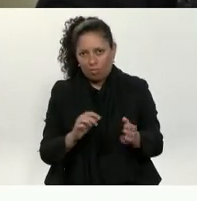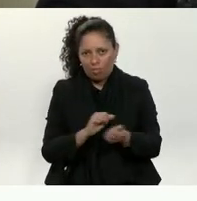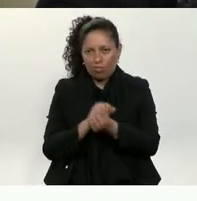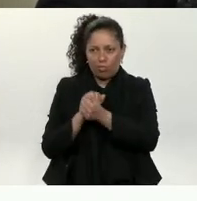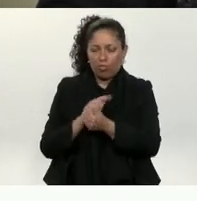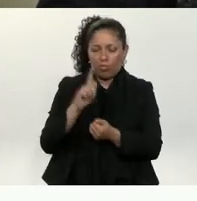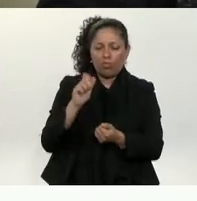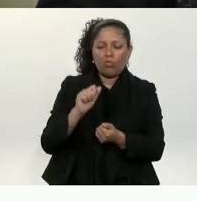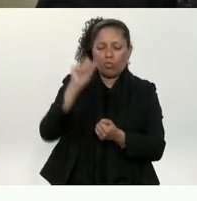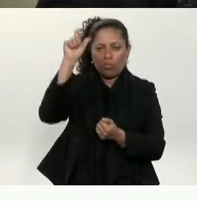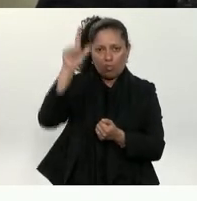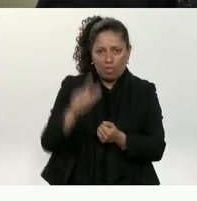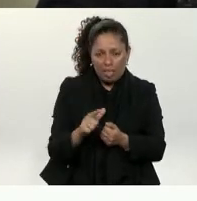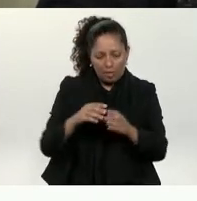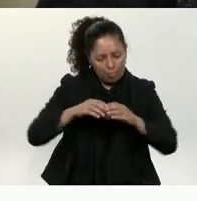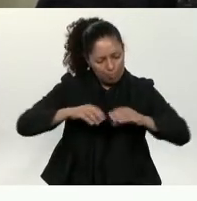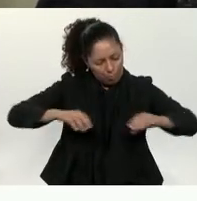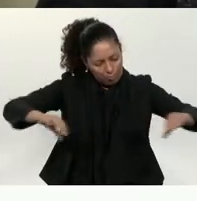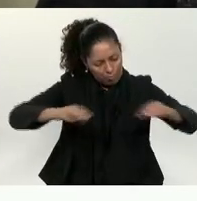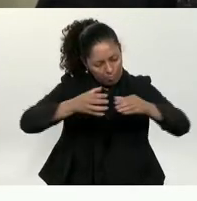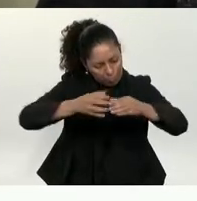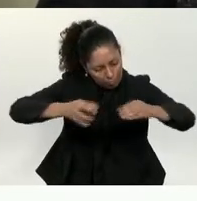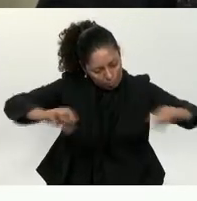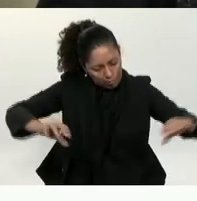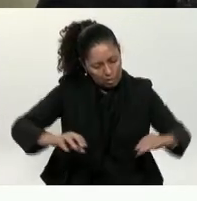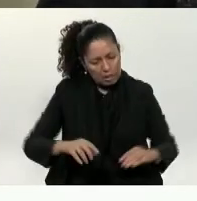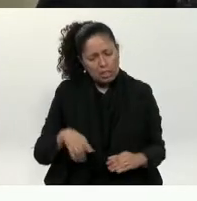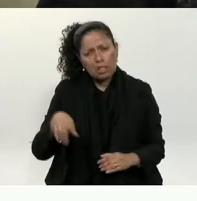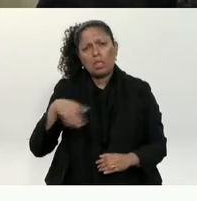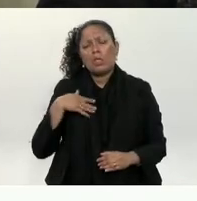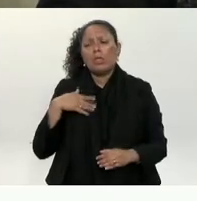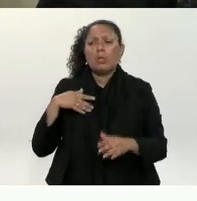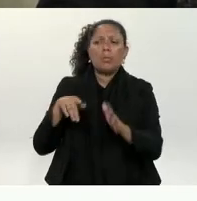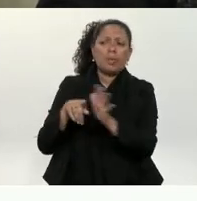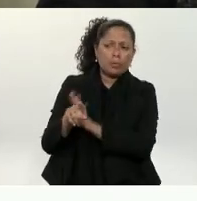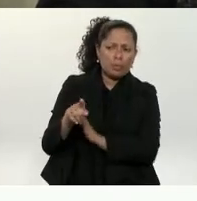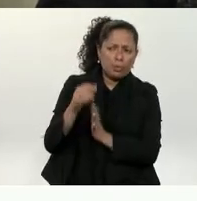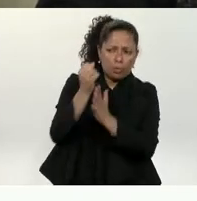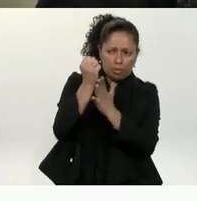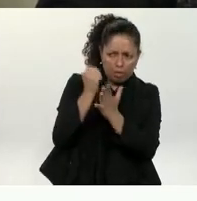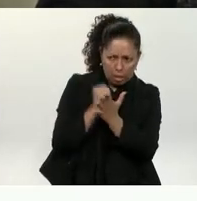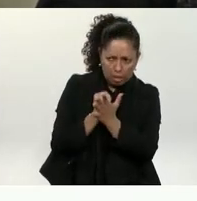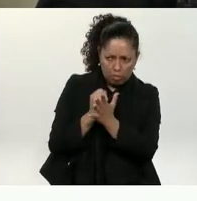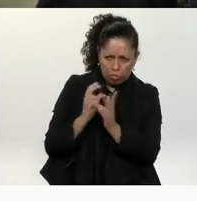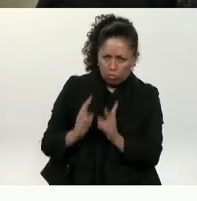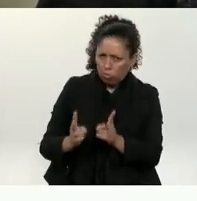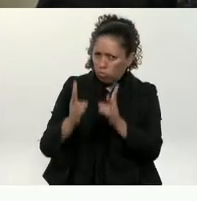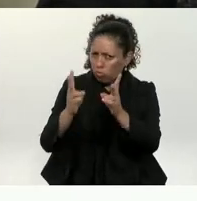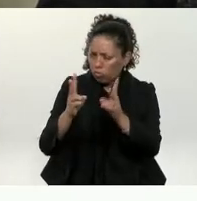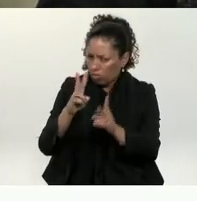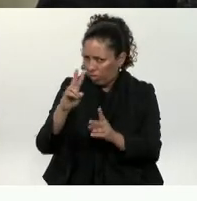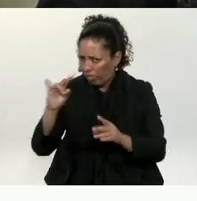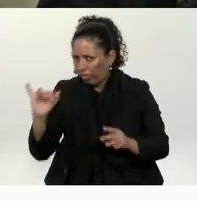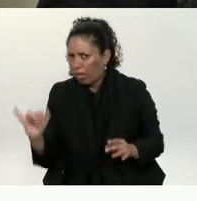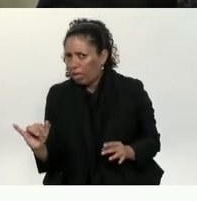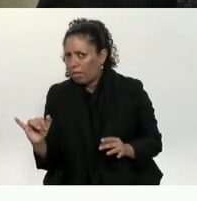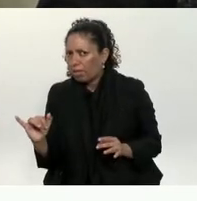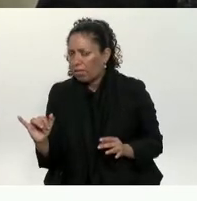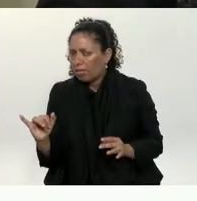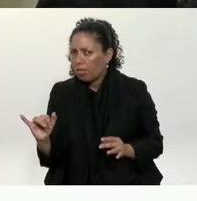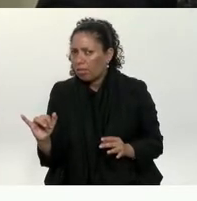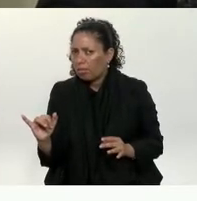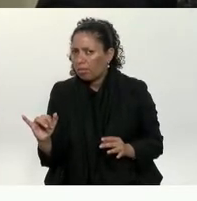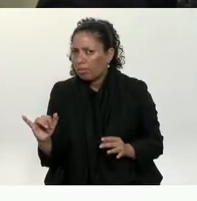e ao meu ver seriam relevantes para essa tomada de decisão quanto uma renovação automática, uma nova licitação. E isso tem a ver, obviamente, com